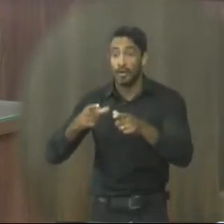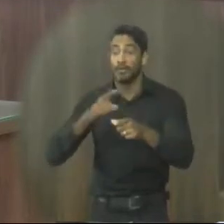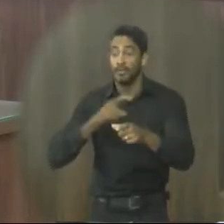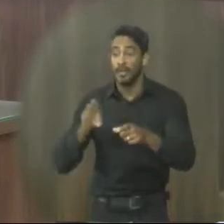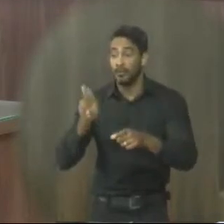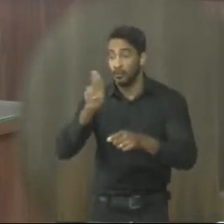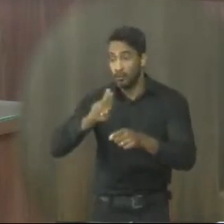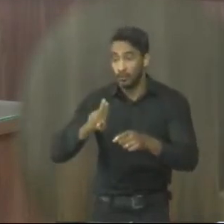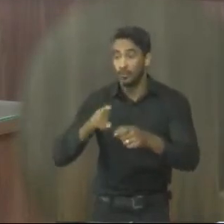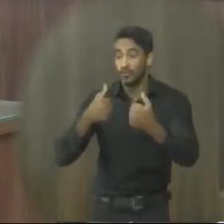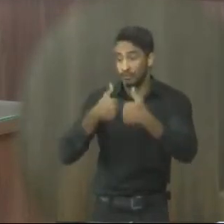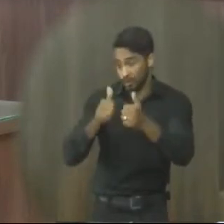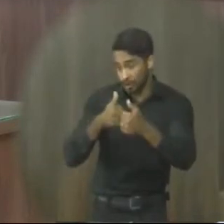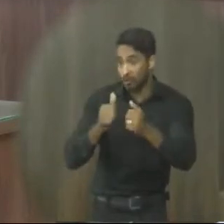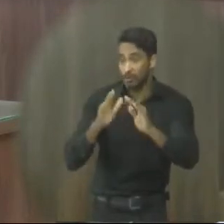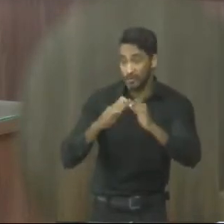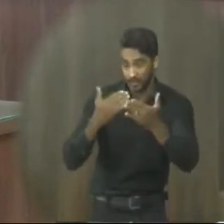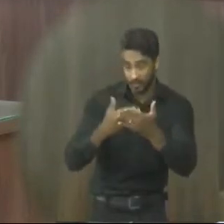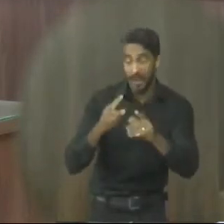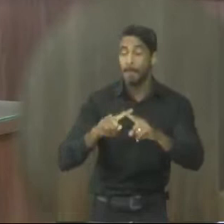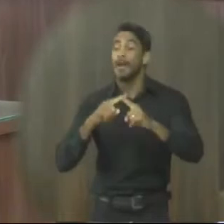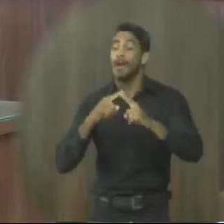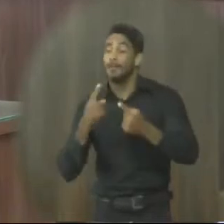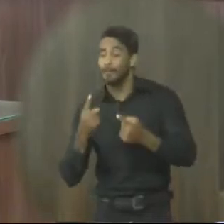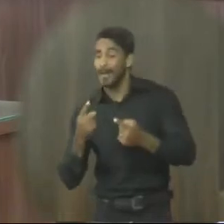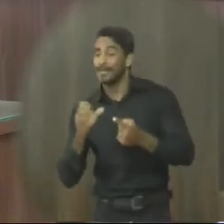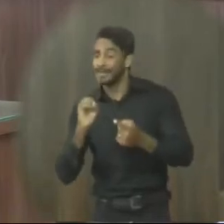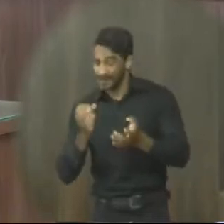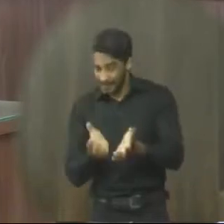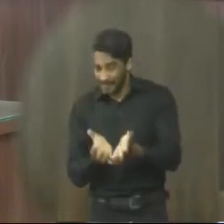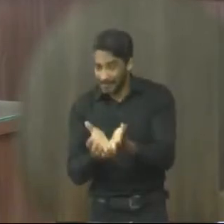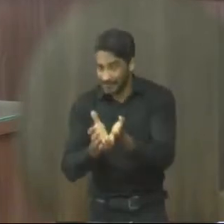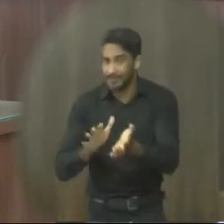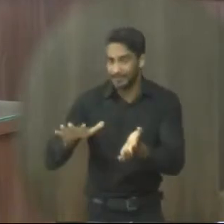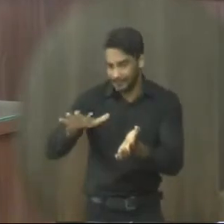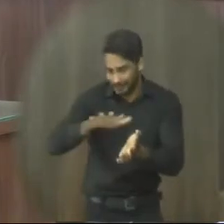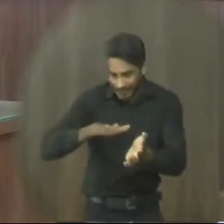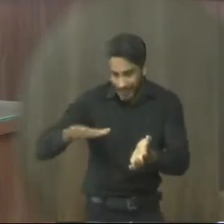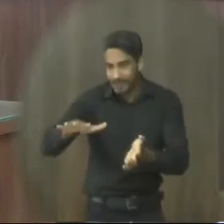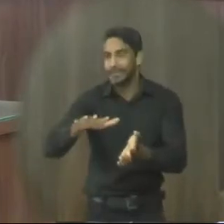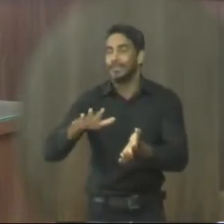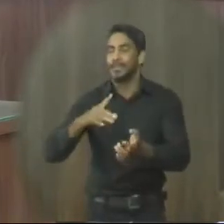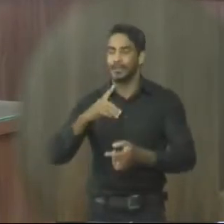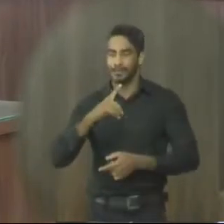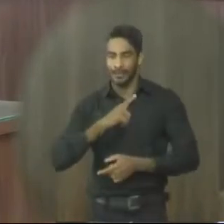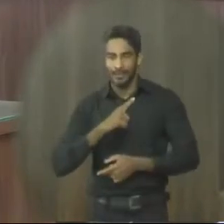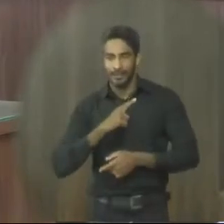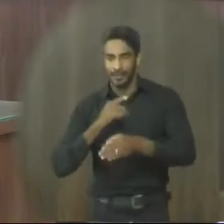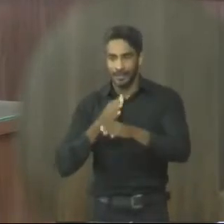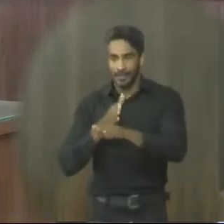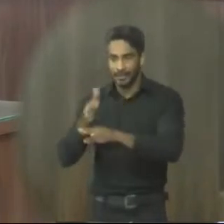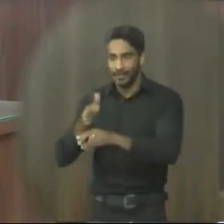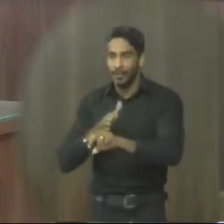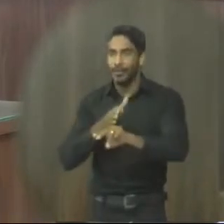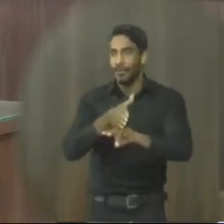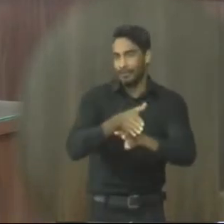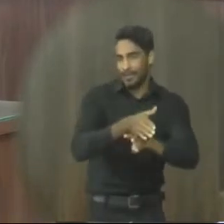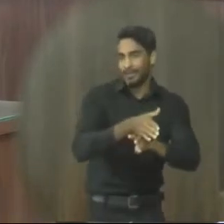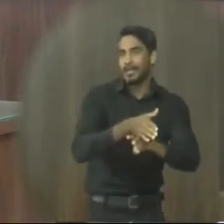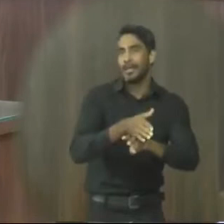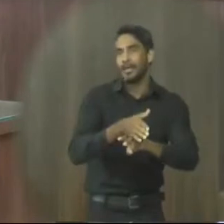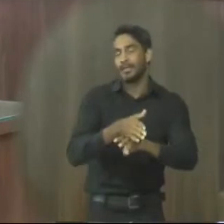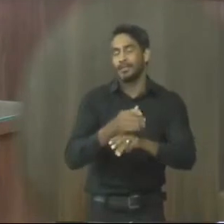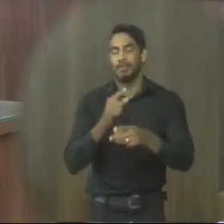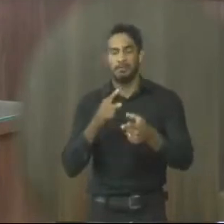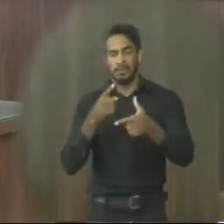escolar. Mas se a patrulha mecanizada está na região e que tem um acesso que é pequeno, eu também não